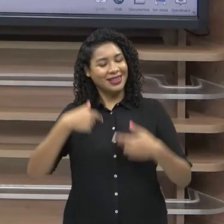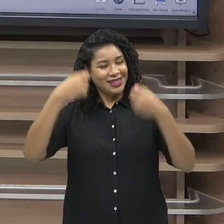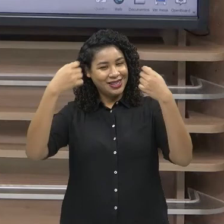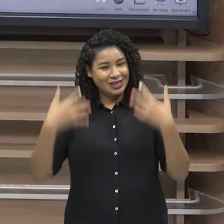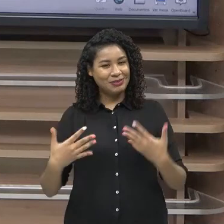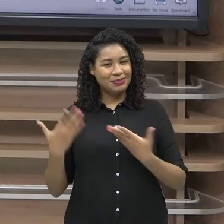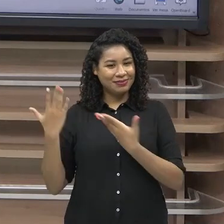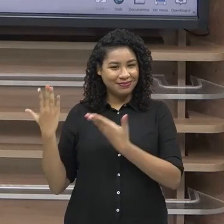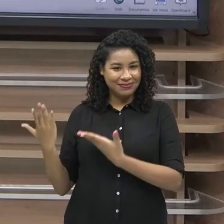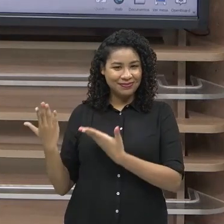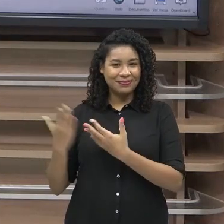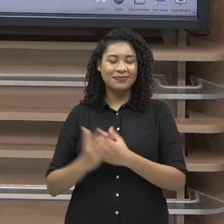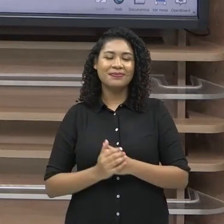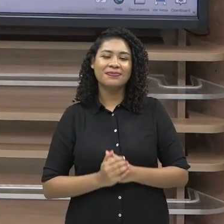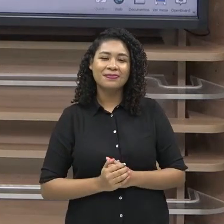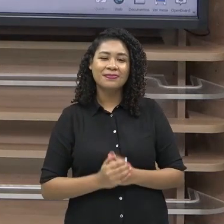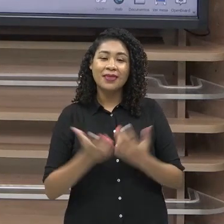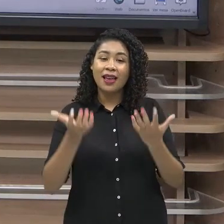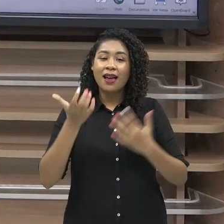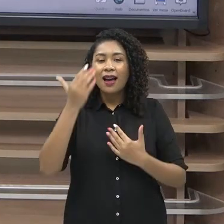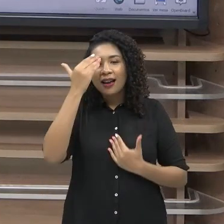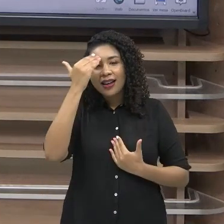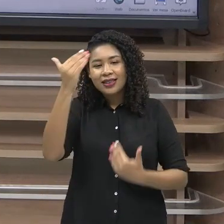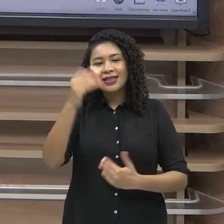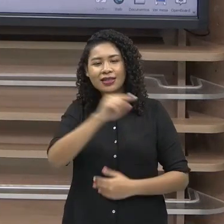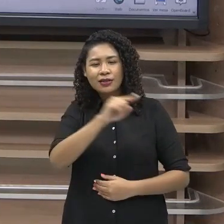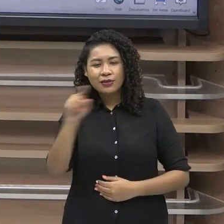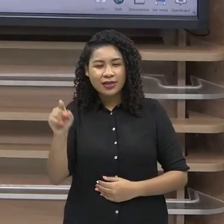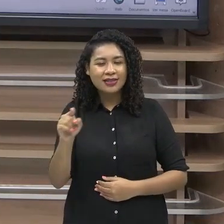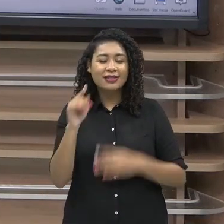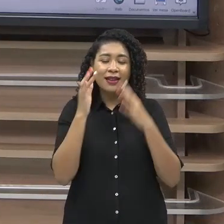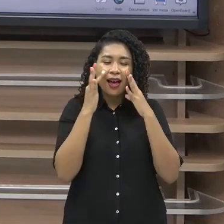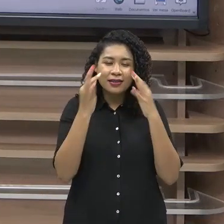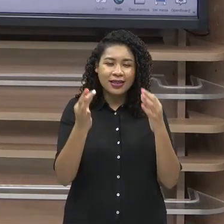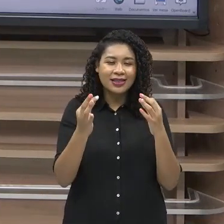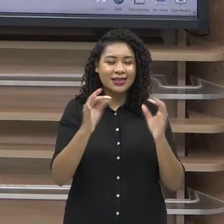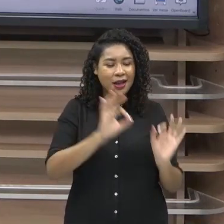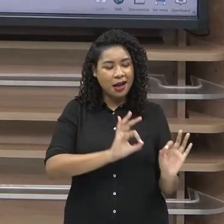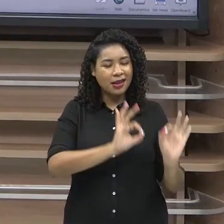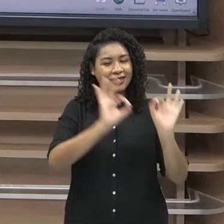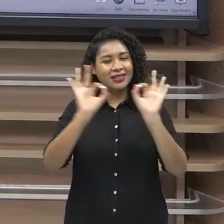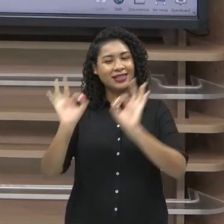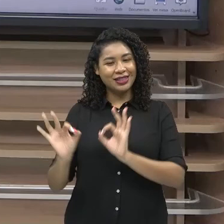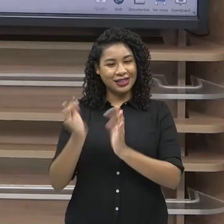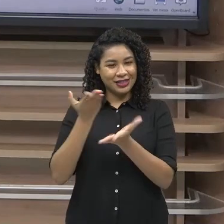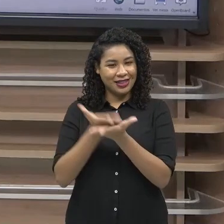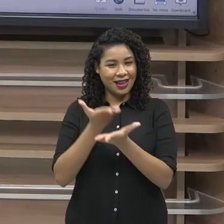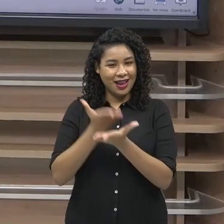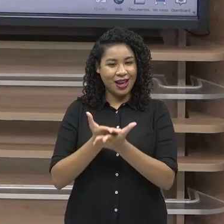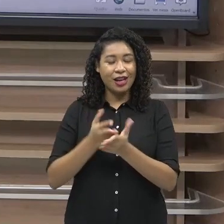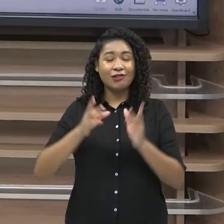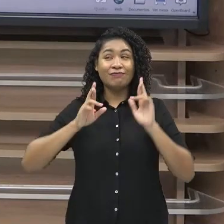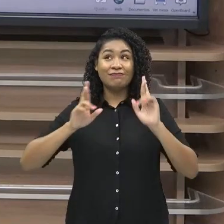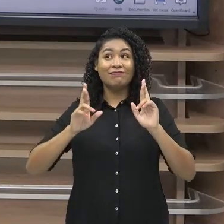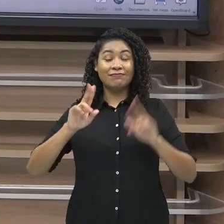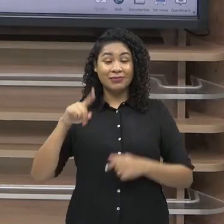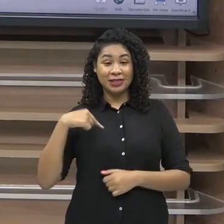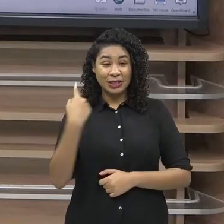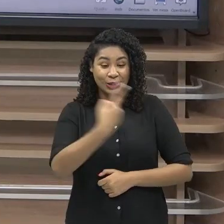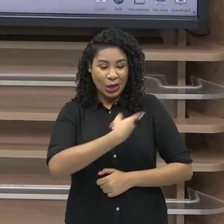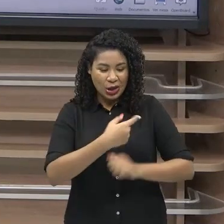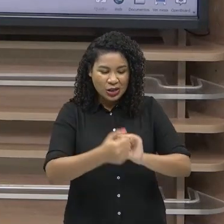você. Quero agradecer a sua atenção e que possamos juntos e juntas